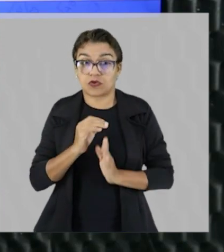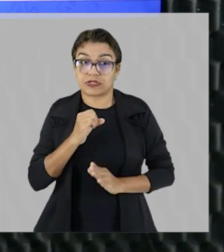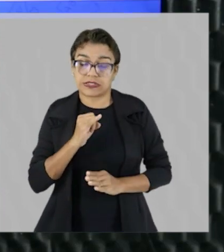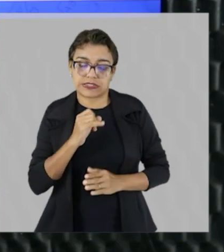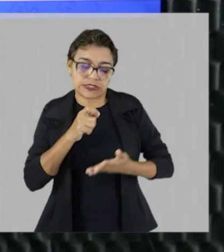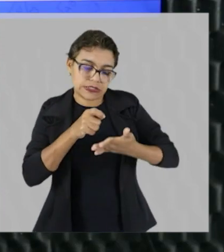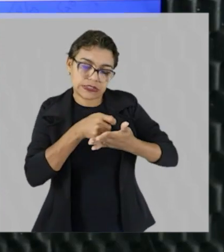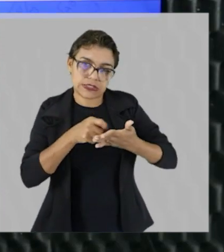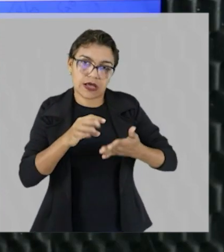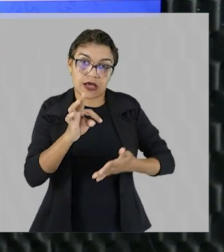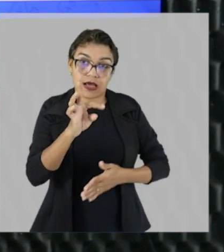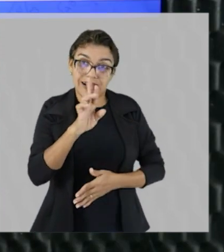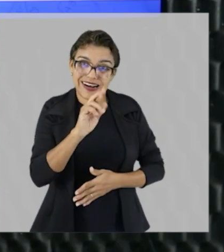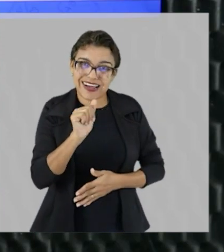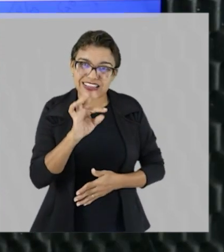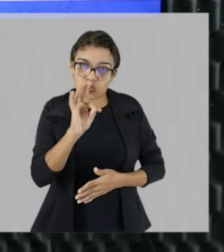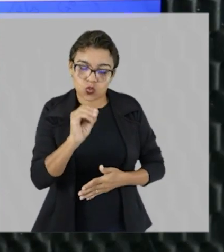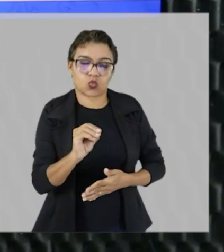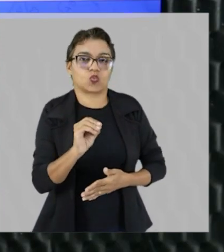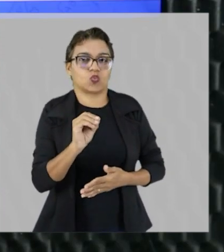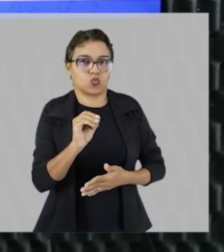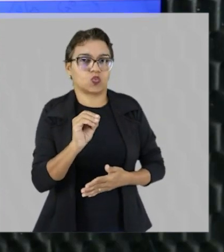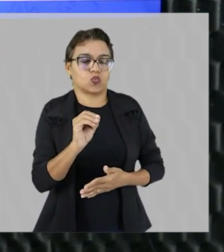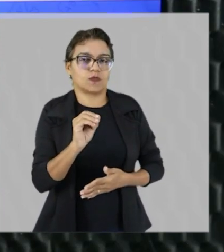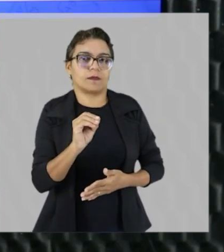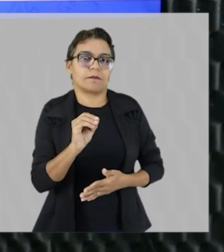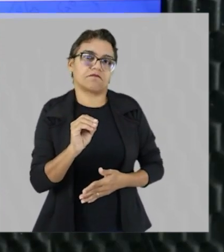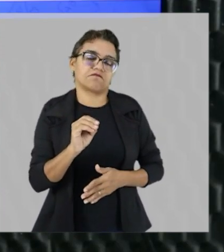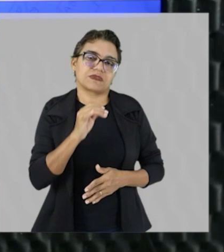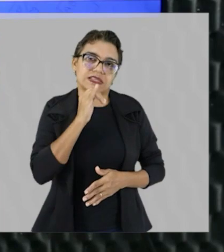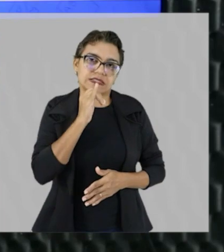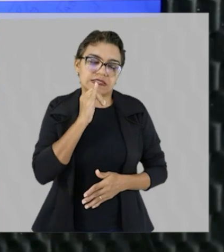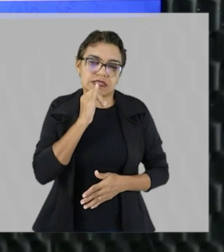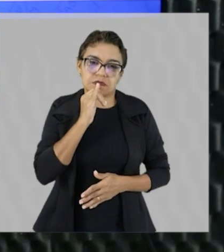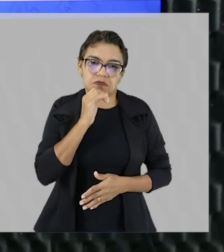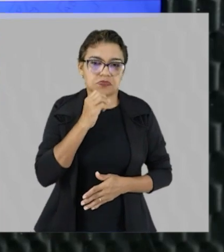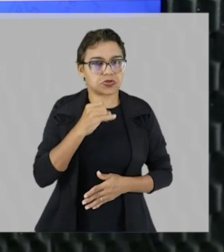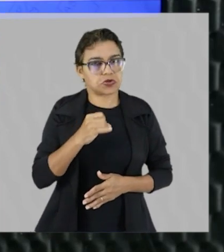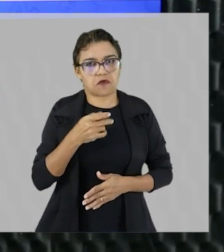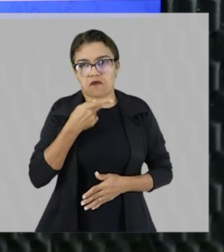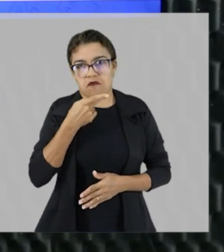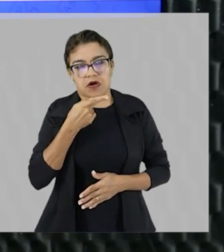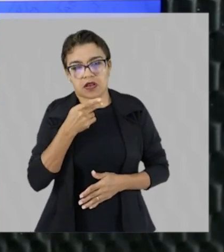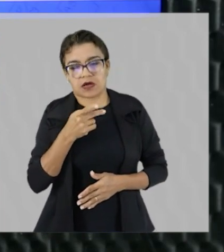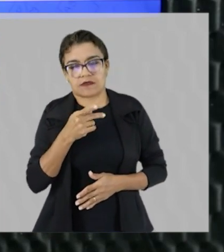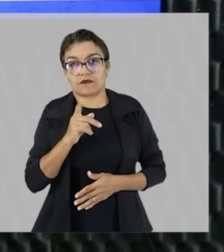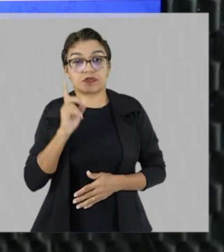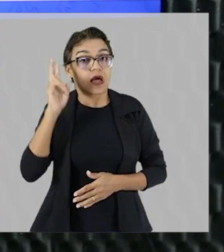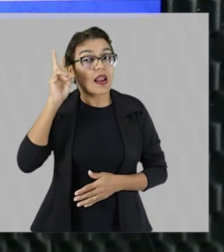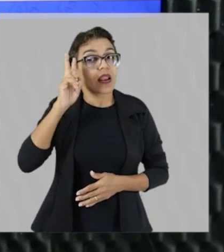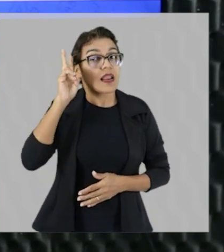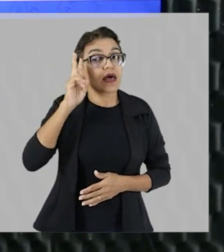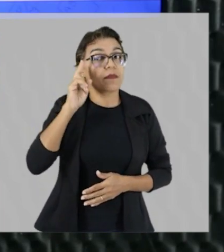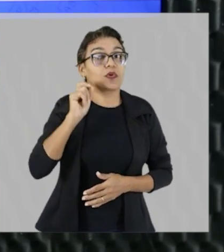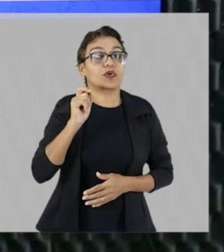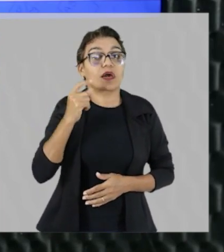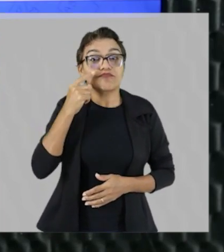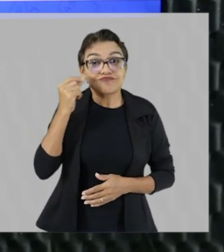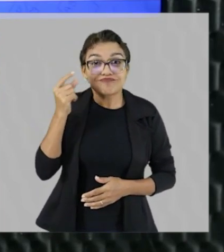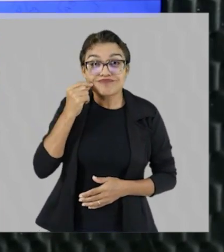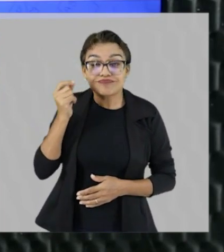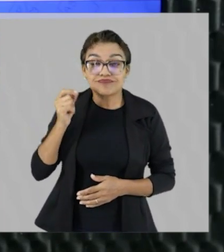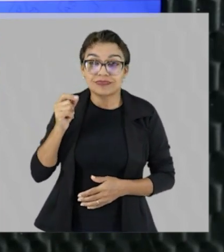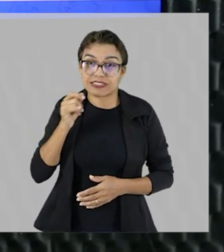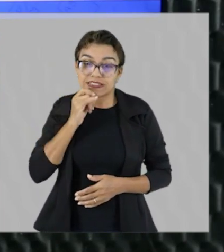escrita, rato, sem ser, mesmo que não seja pronunciada, rato, você vai lembrar de quê? Daquele animalzinho